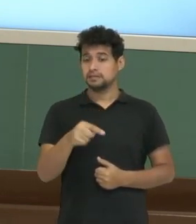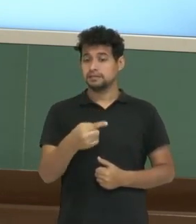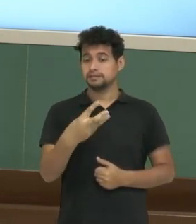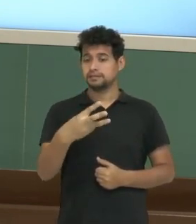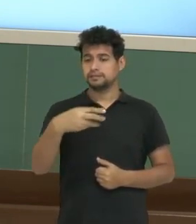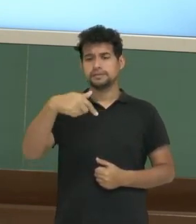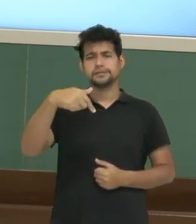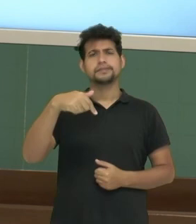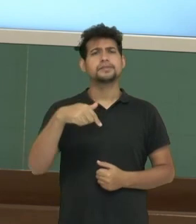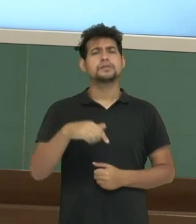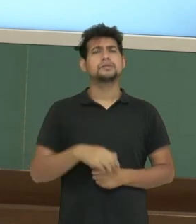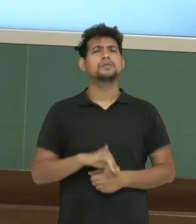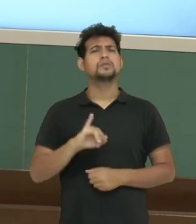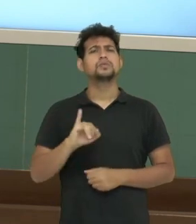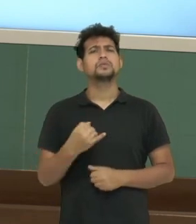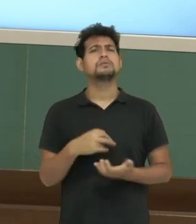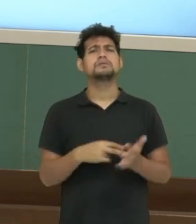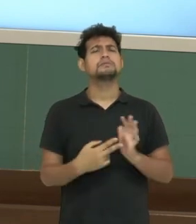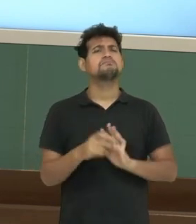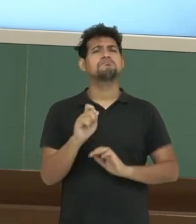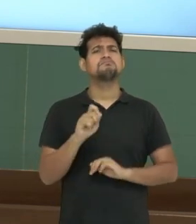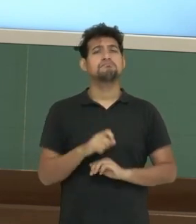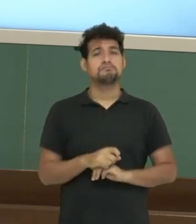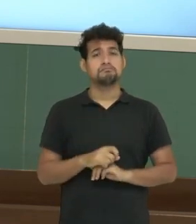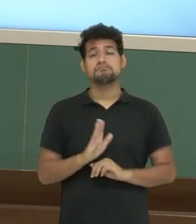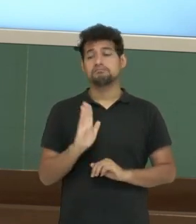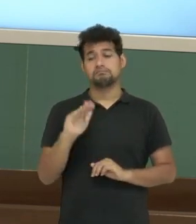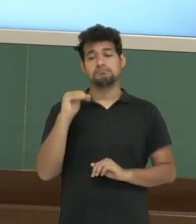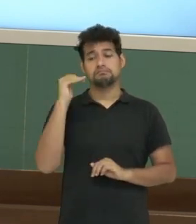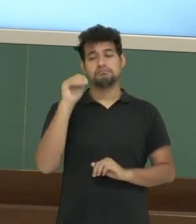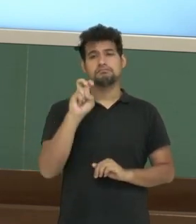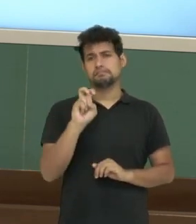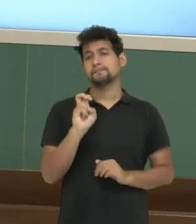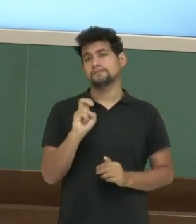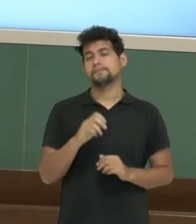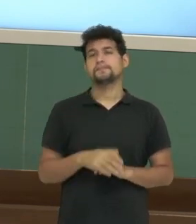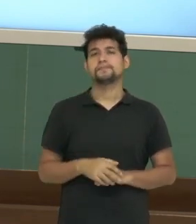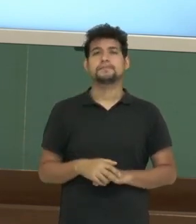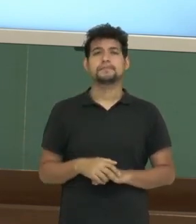5.796,37, o juro é o que passou de 5.000, ok? R$